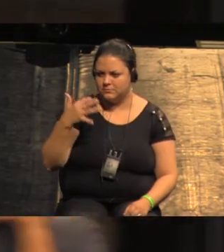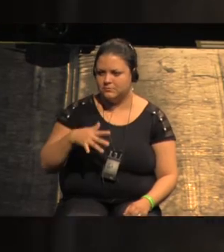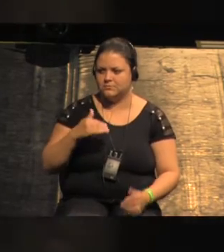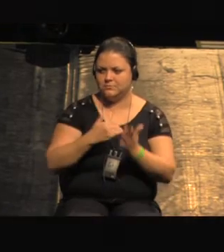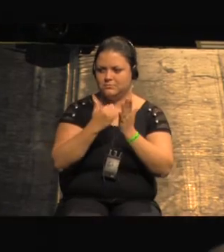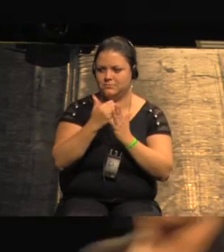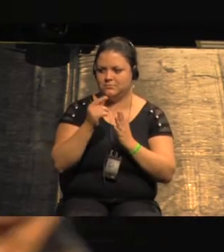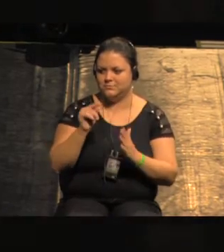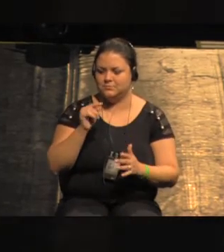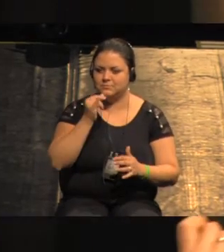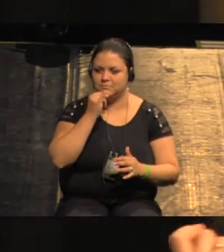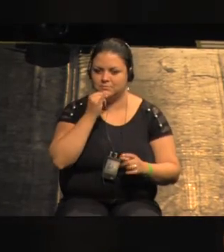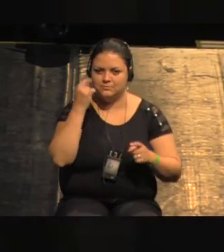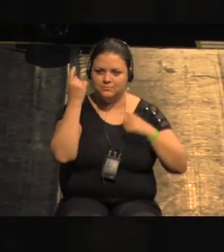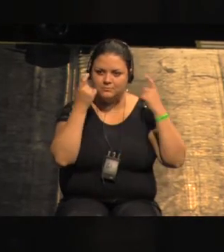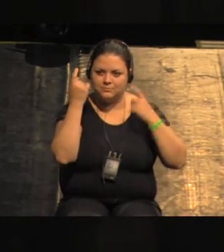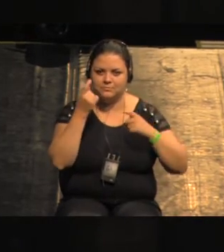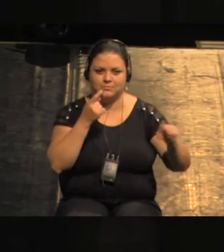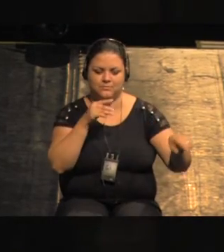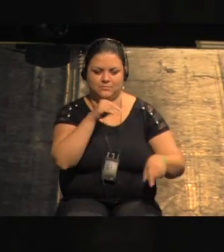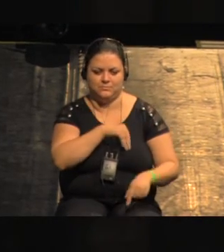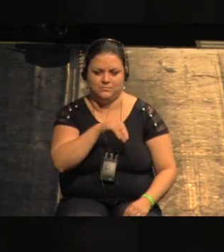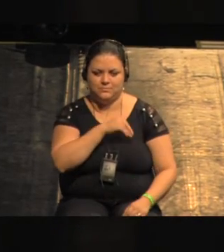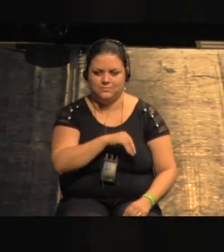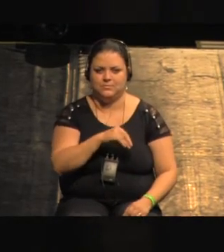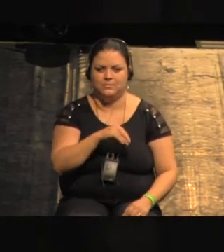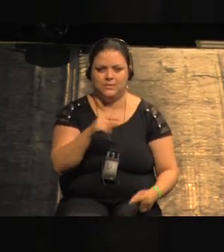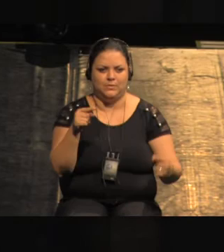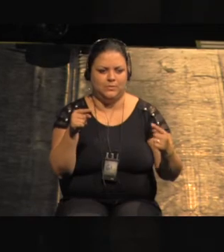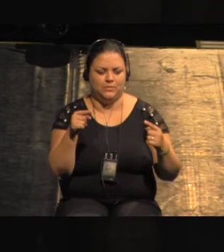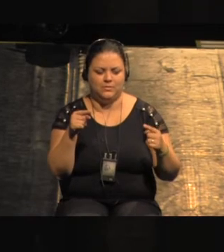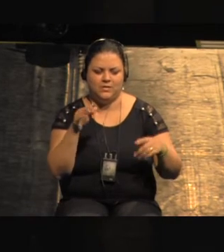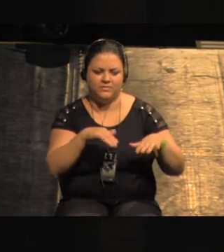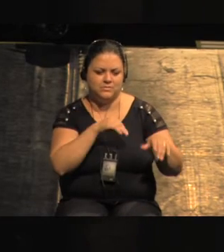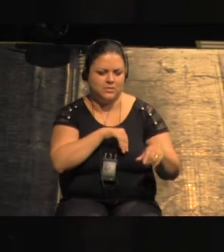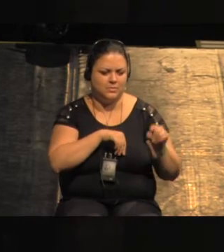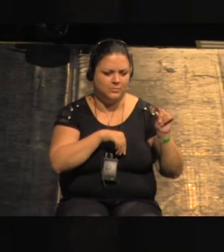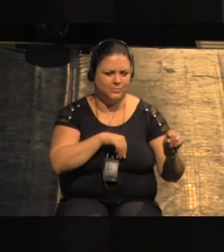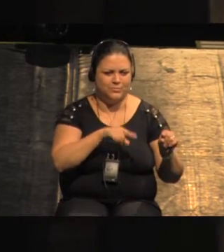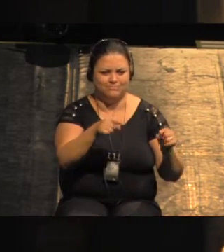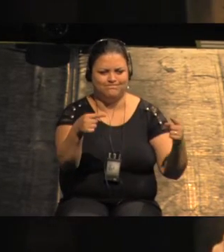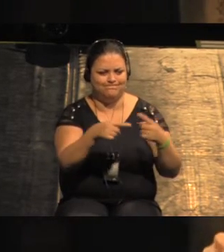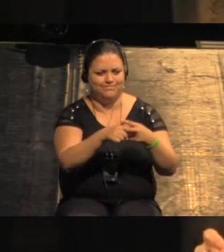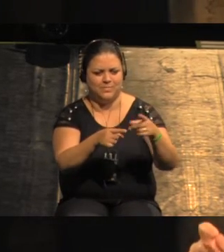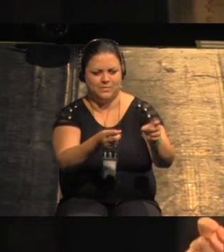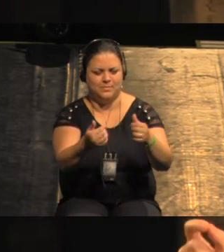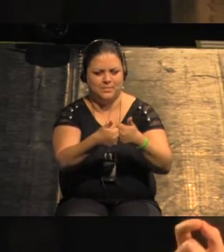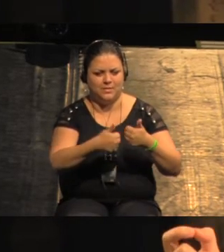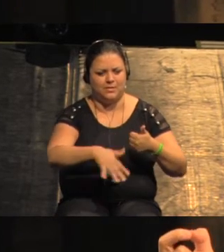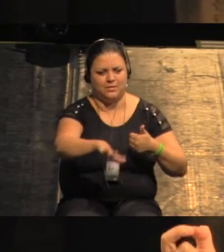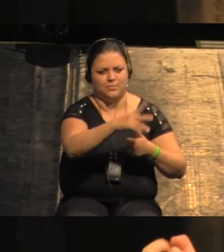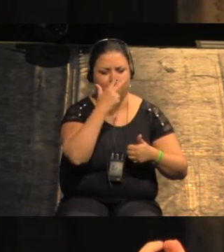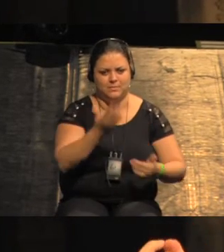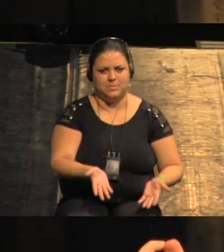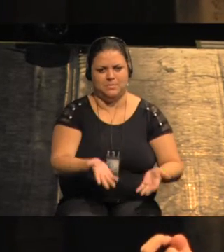uma reflexão, lógico. Essa preocupação de que a renda da terra não inviabilize a permanência do sujeito.